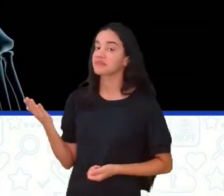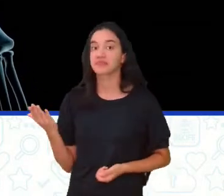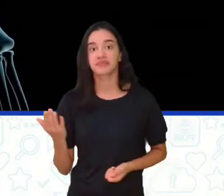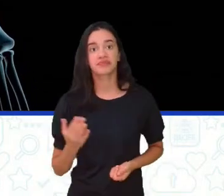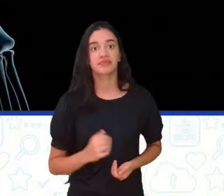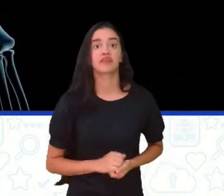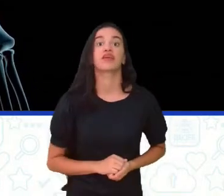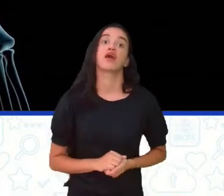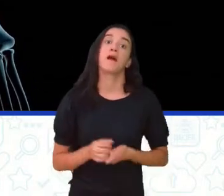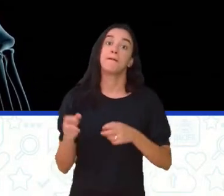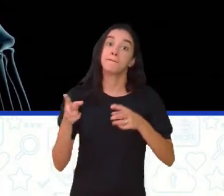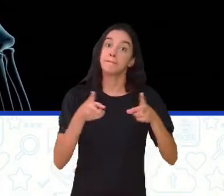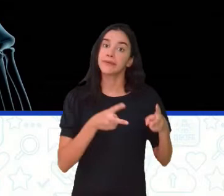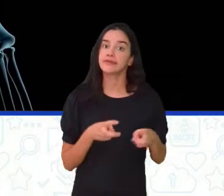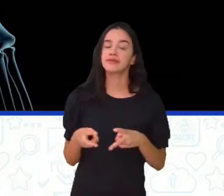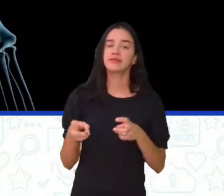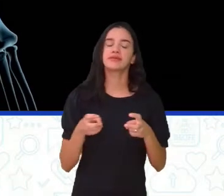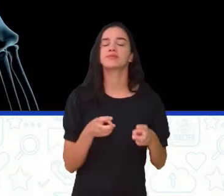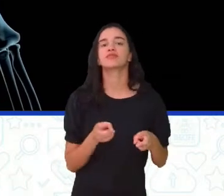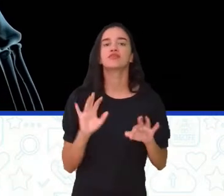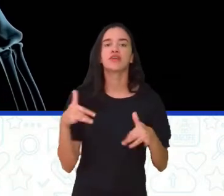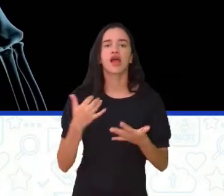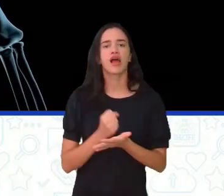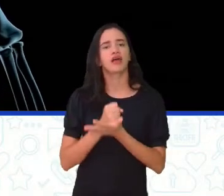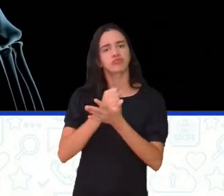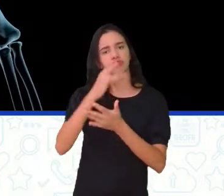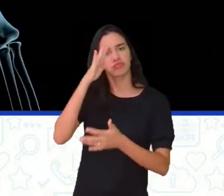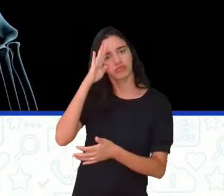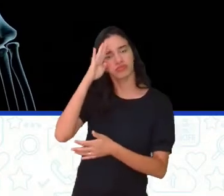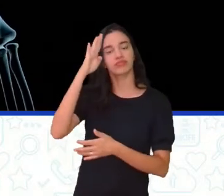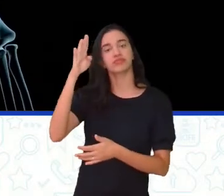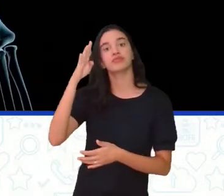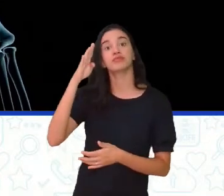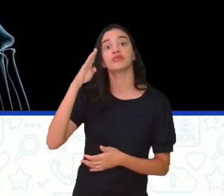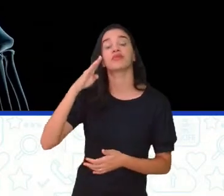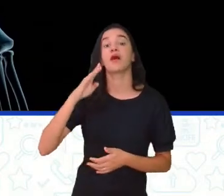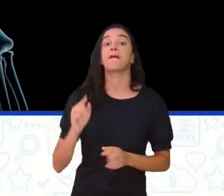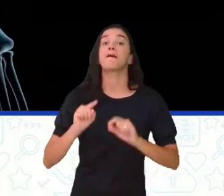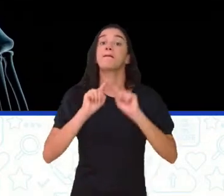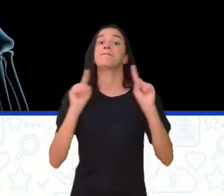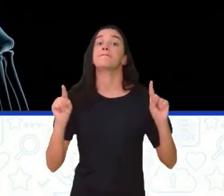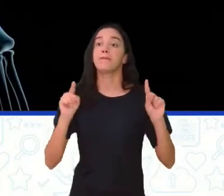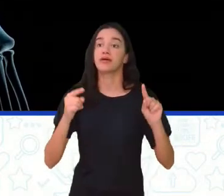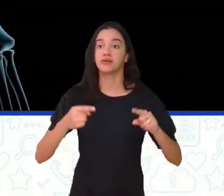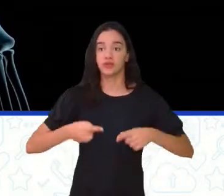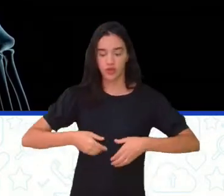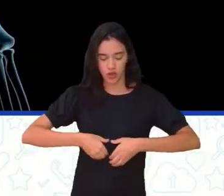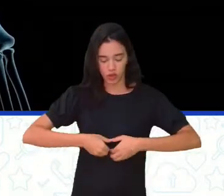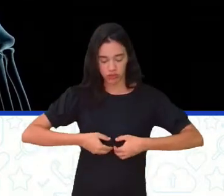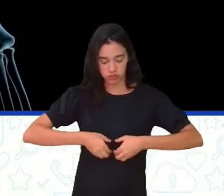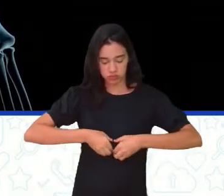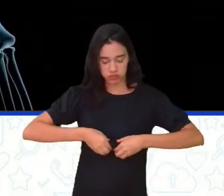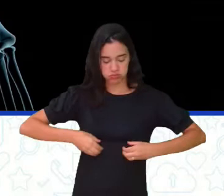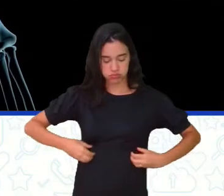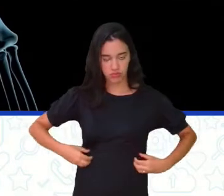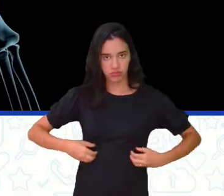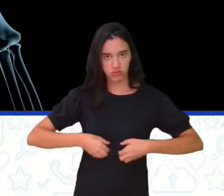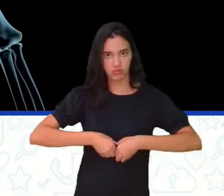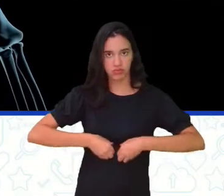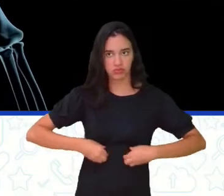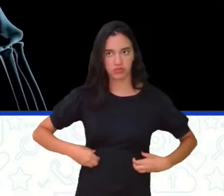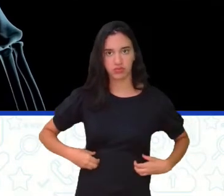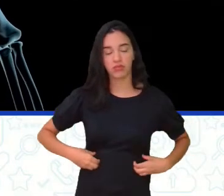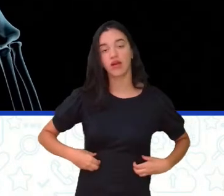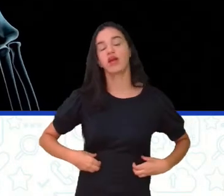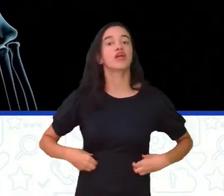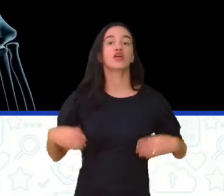Percebam, né, que aí nós temos aí a ajuda principal do diafragma, mas até mesmo os nossos braços estão aí se movimentando